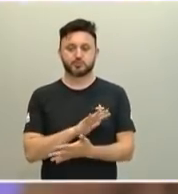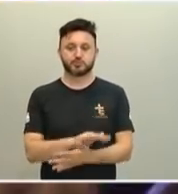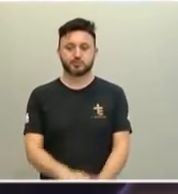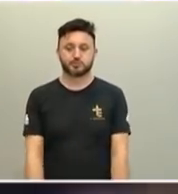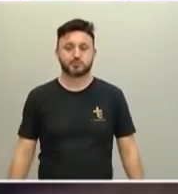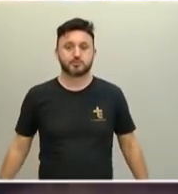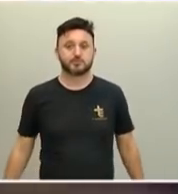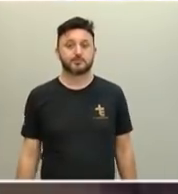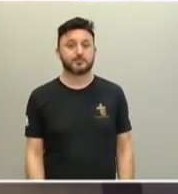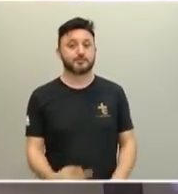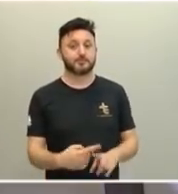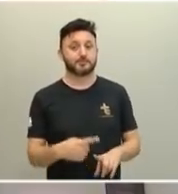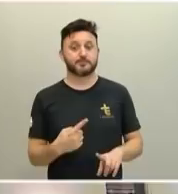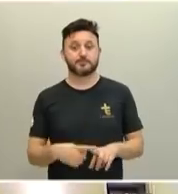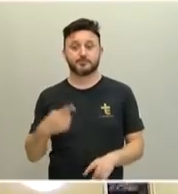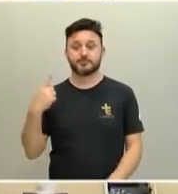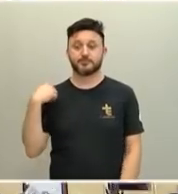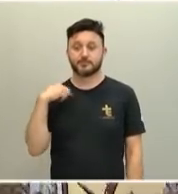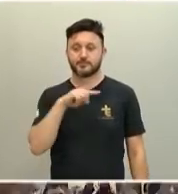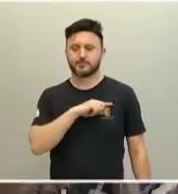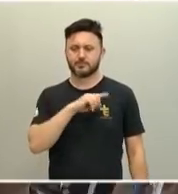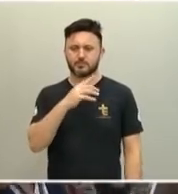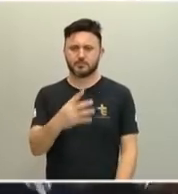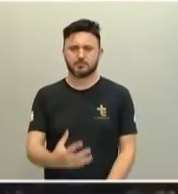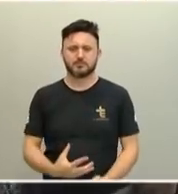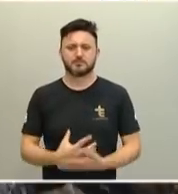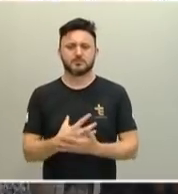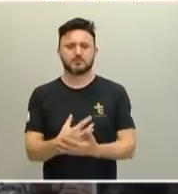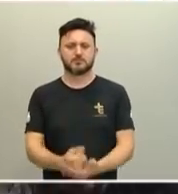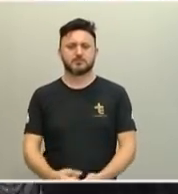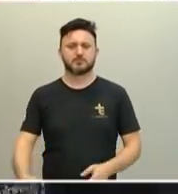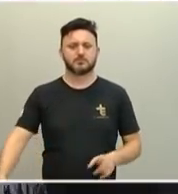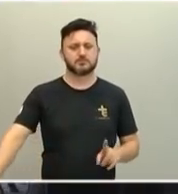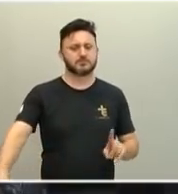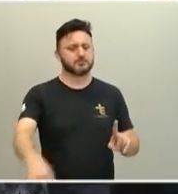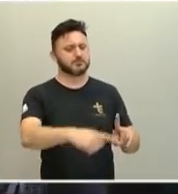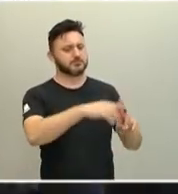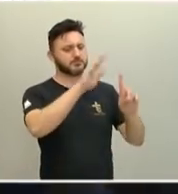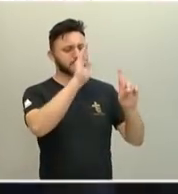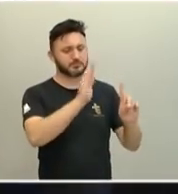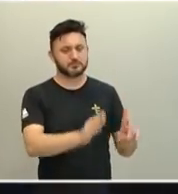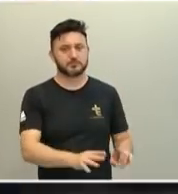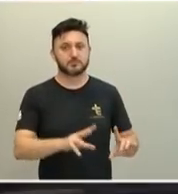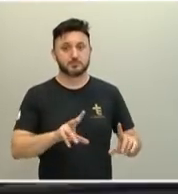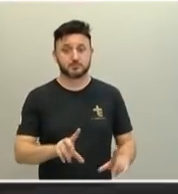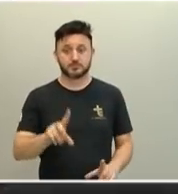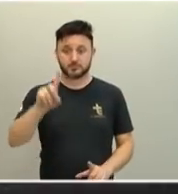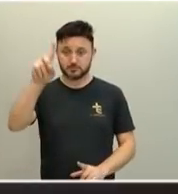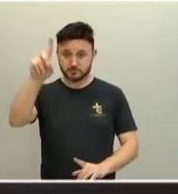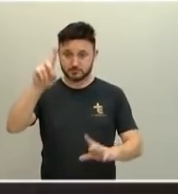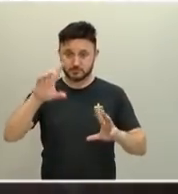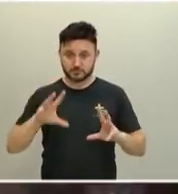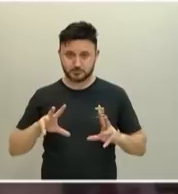Salvos pela cruz, tudo. Pois para Deus tudo é possível.